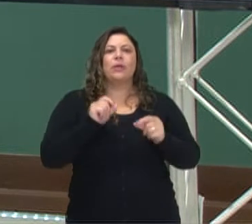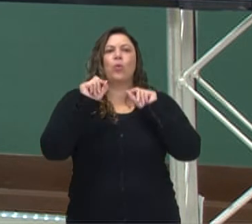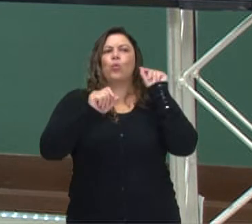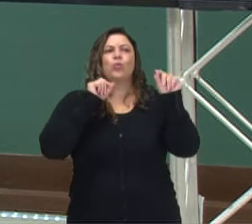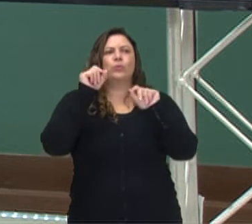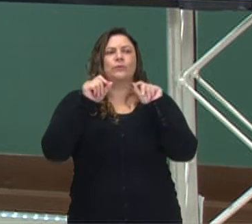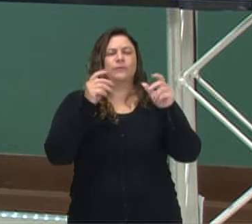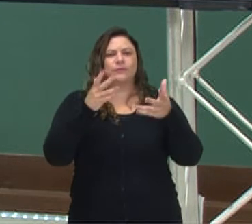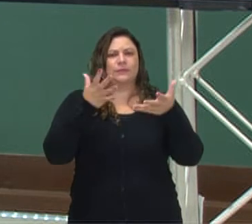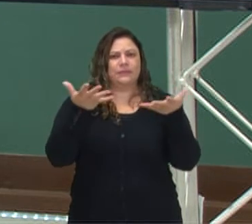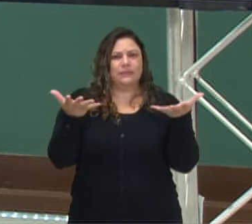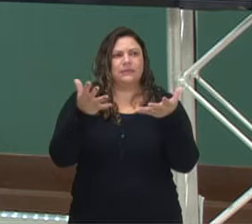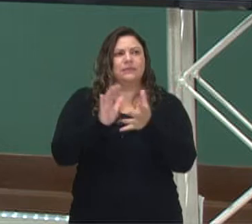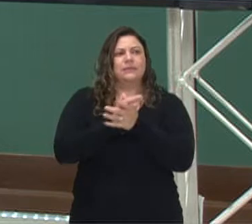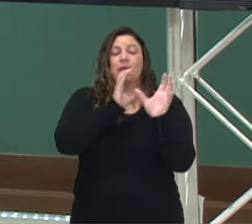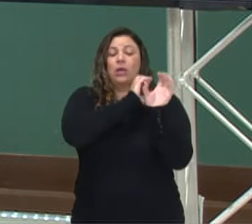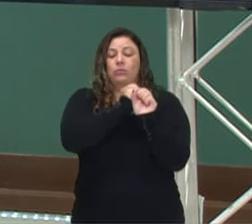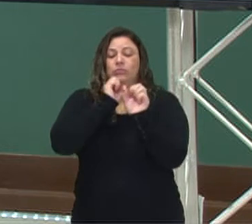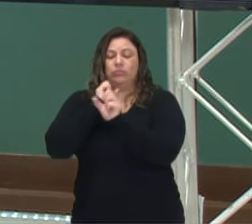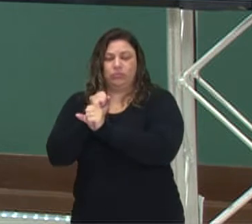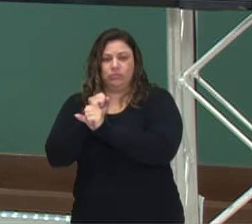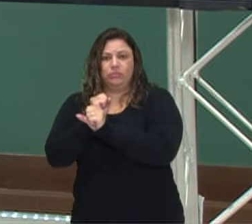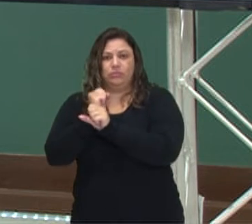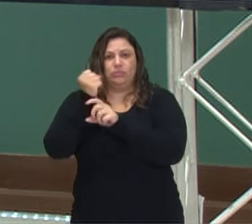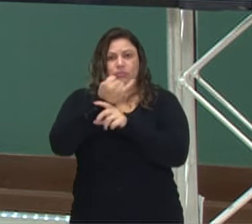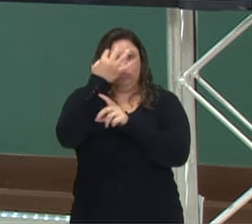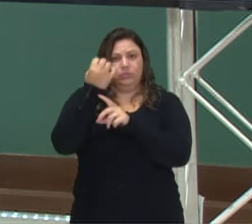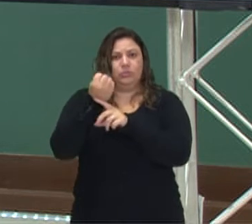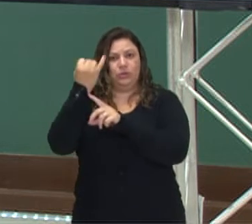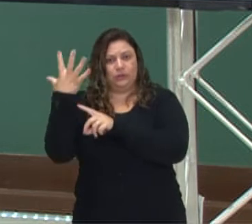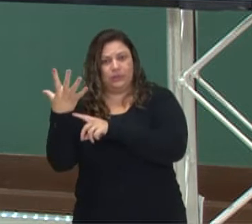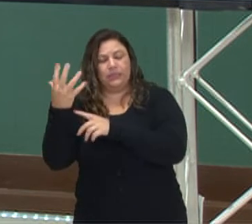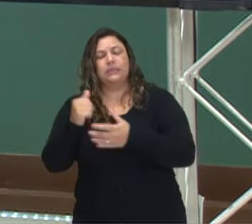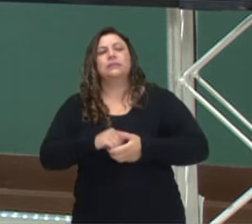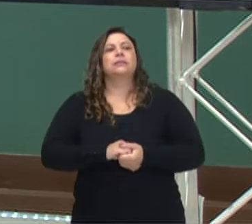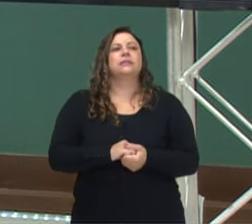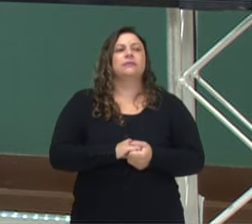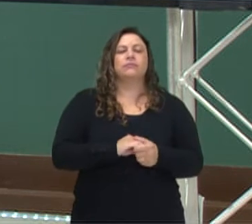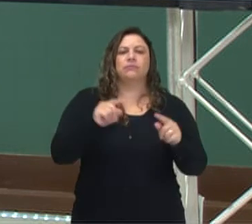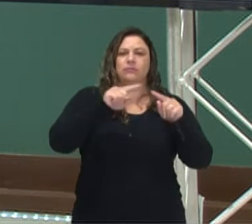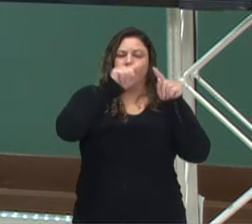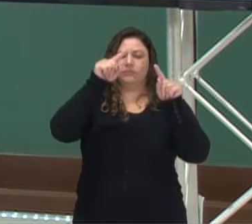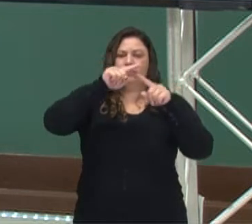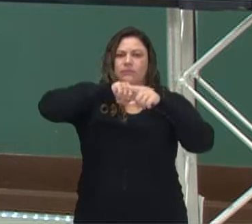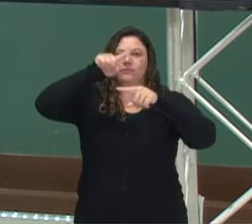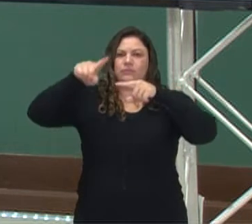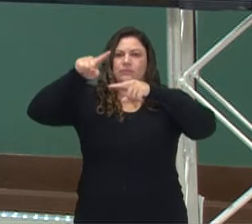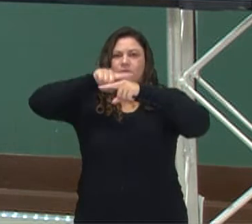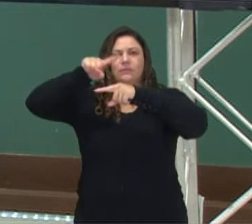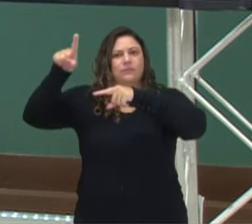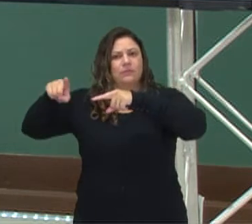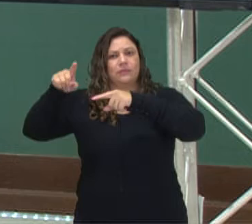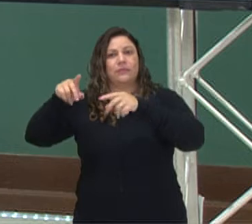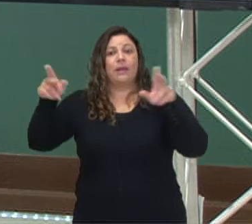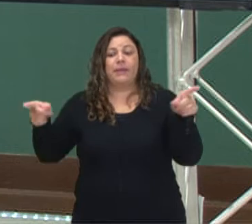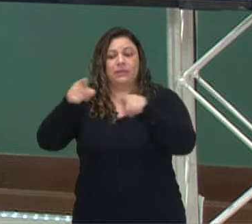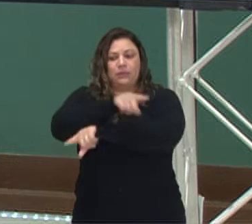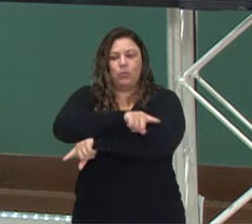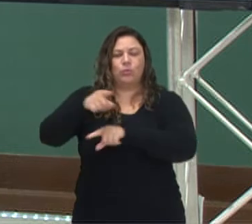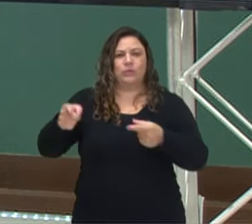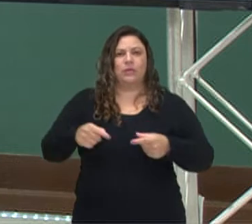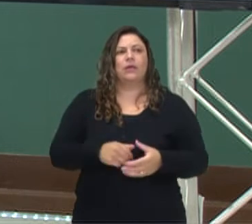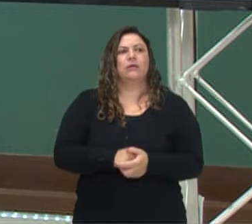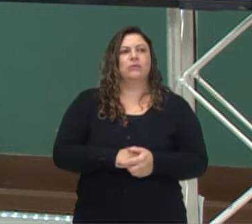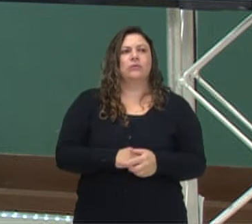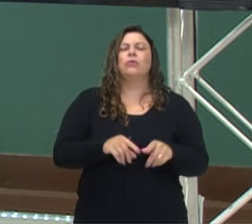seguinte, eu usei a propriedade da soma de potências de mesma base, eu usei a propriedade da distributiva, só que ao contrário. Aqui o expoente já